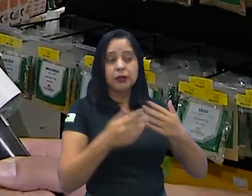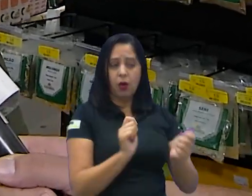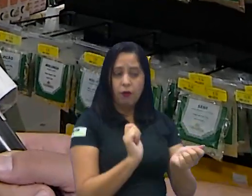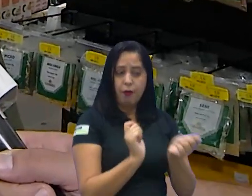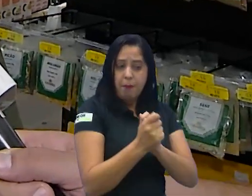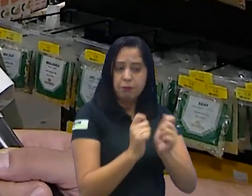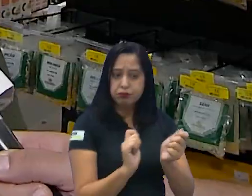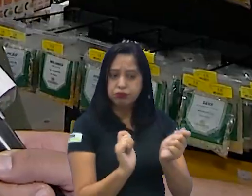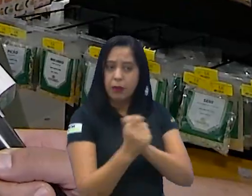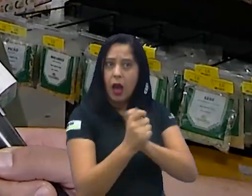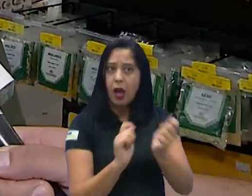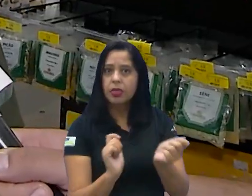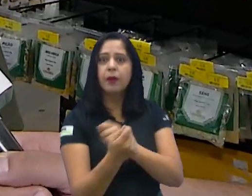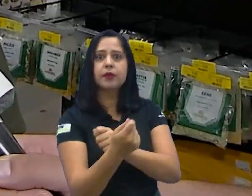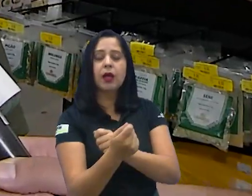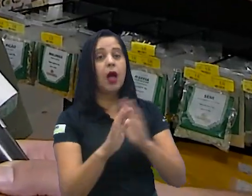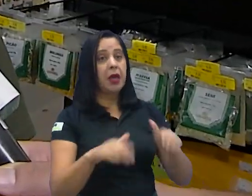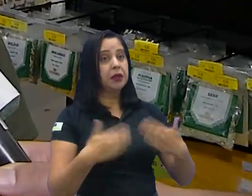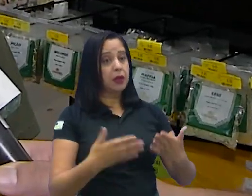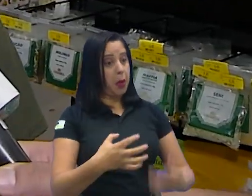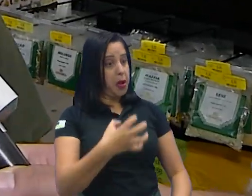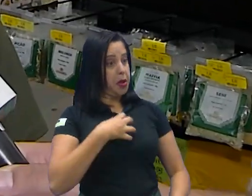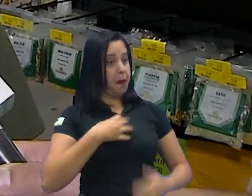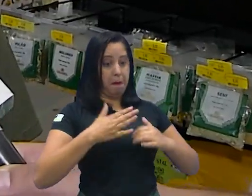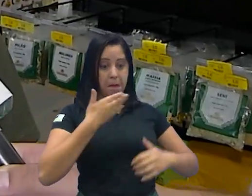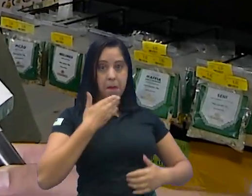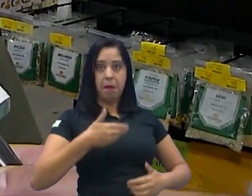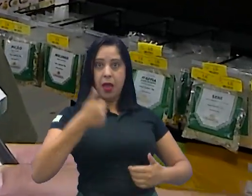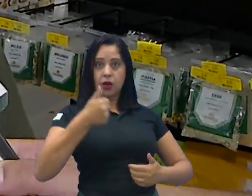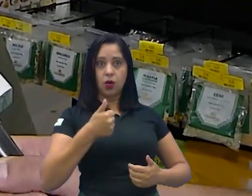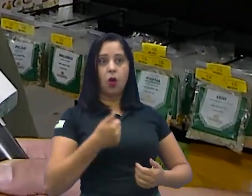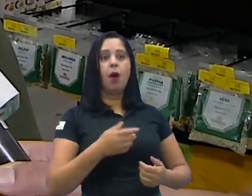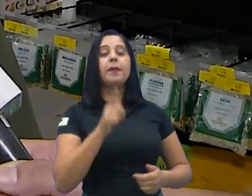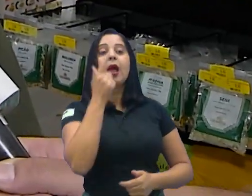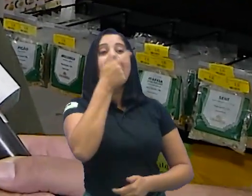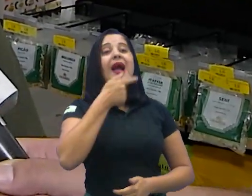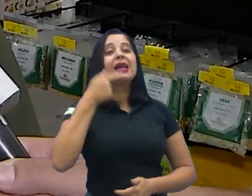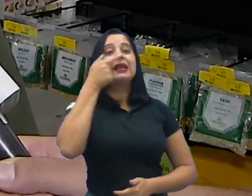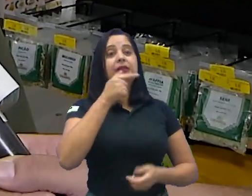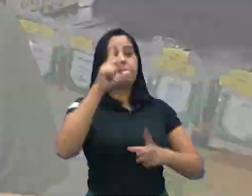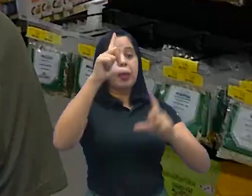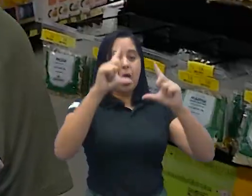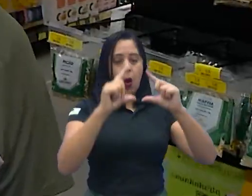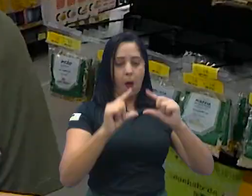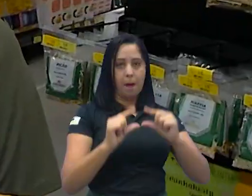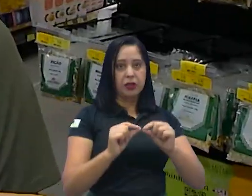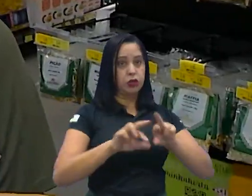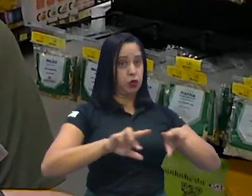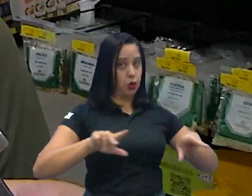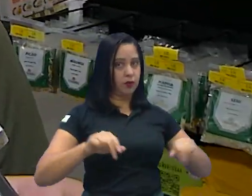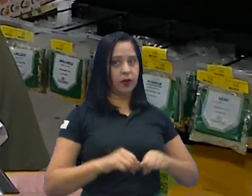grande o resultado. Minha glicemia baixou, todas essas coisas, foi excelente.